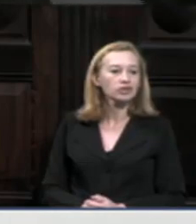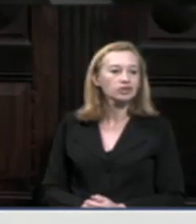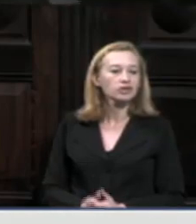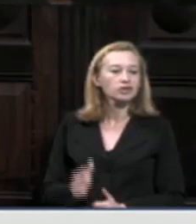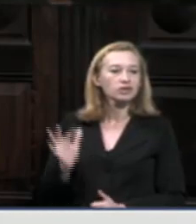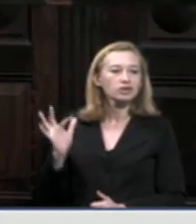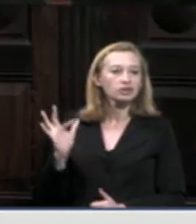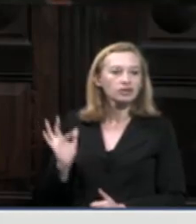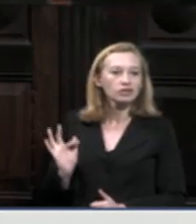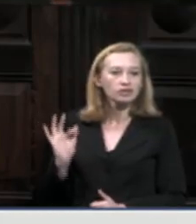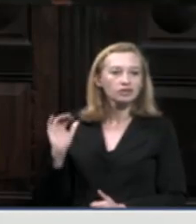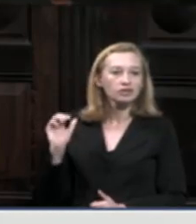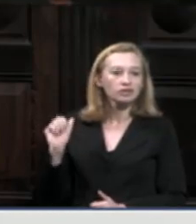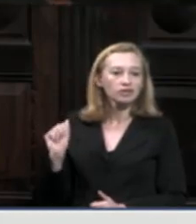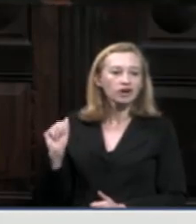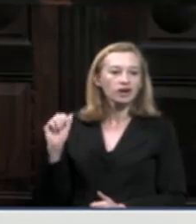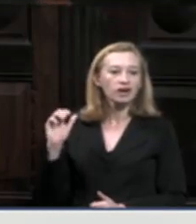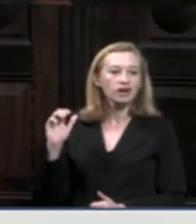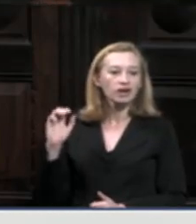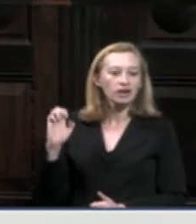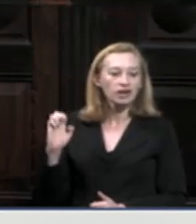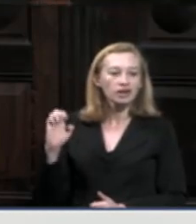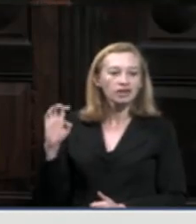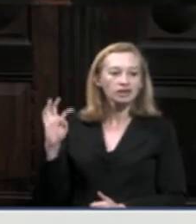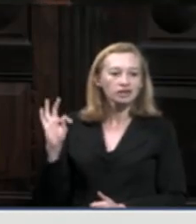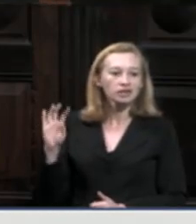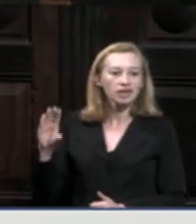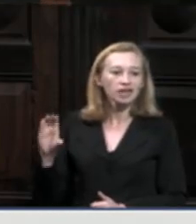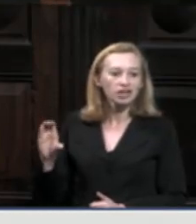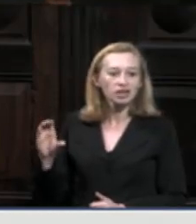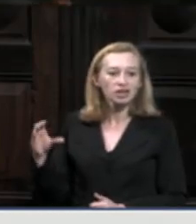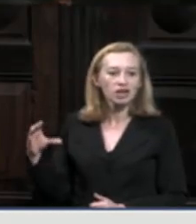FAETEC urgente, eleição para presidente.